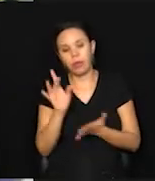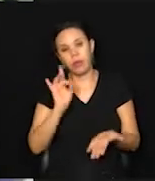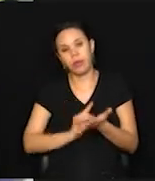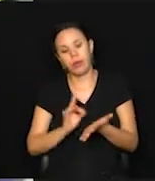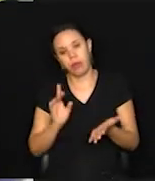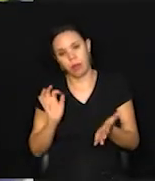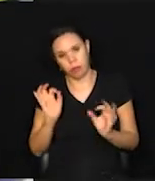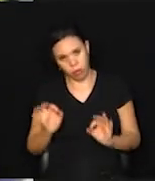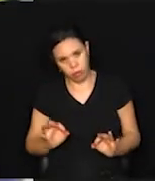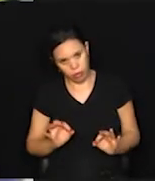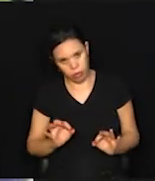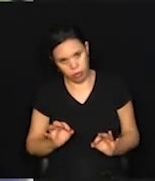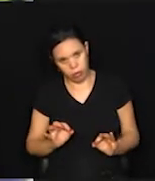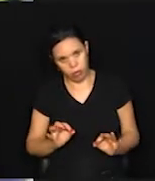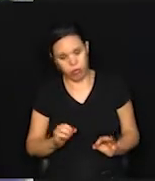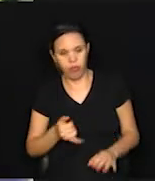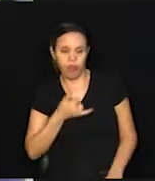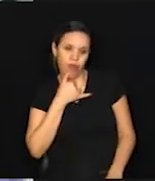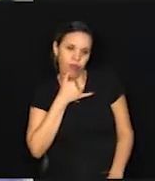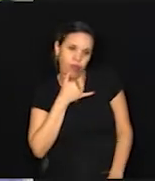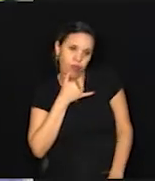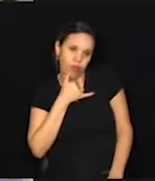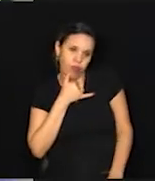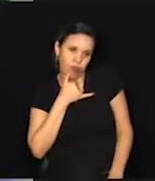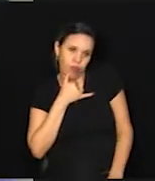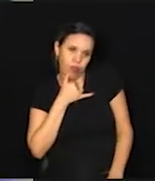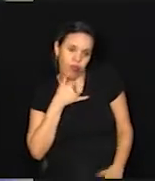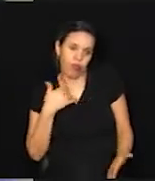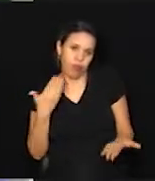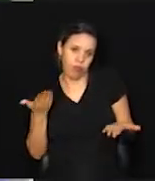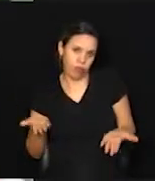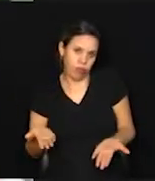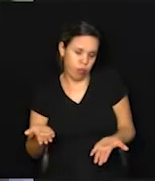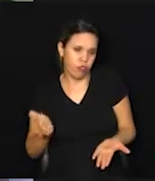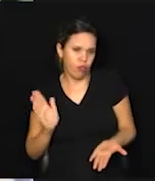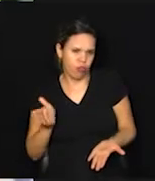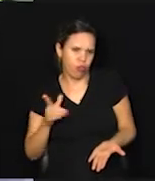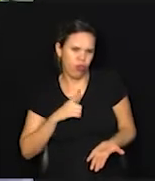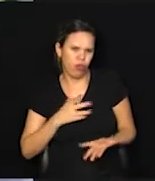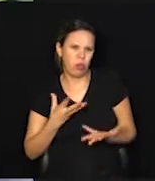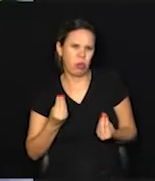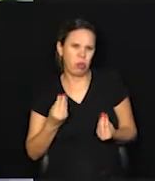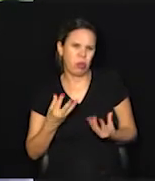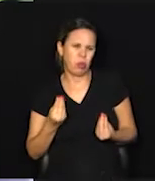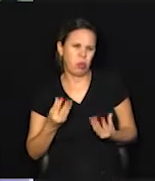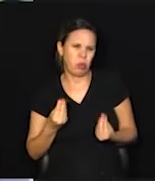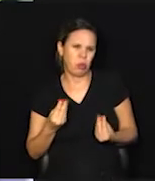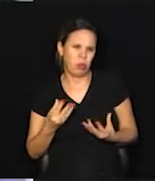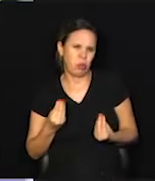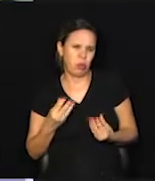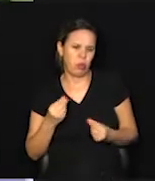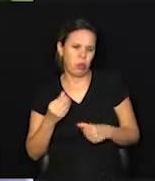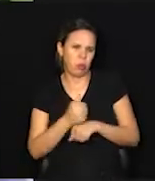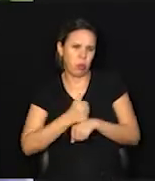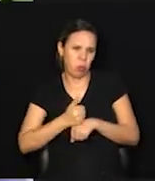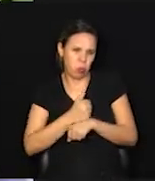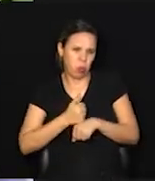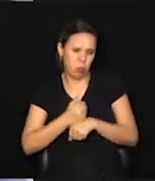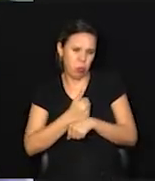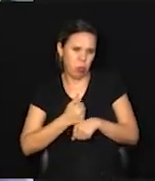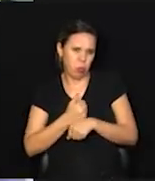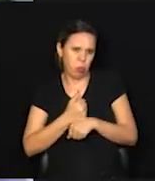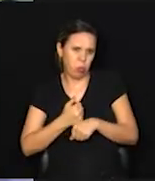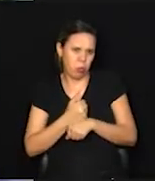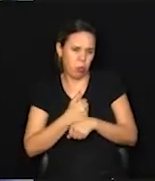realidade, infelizmente. Mas até aí já tinha tido um monte de profissionais que passaram